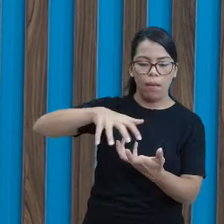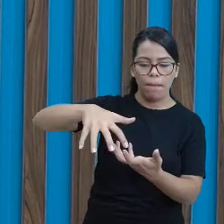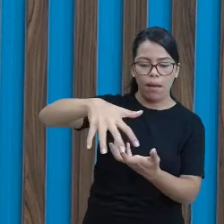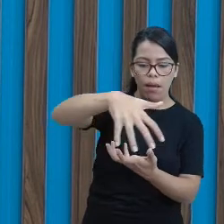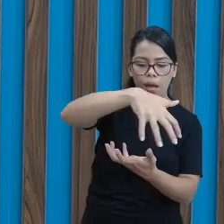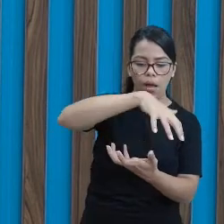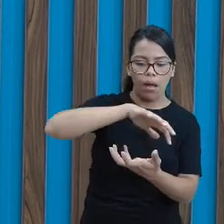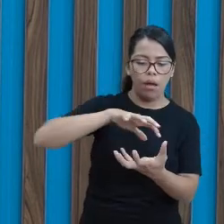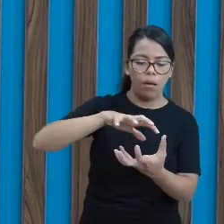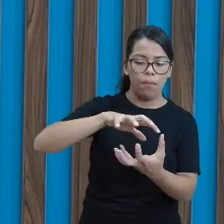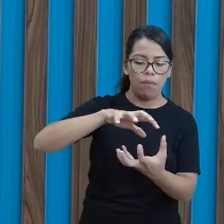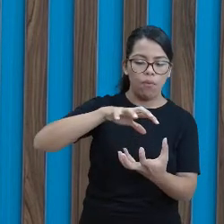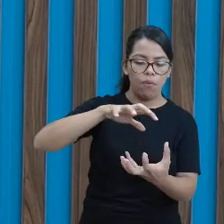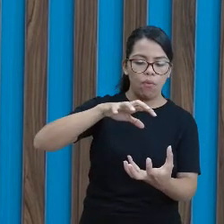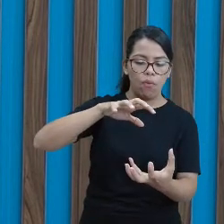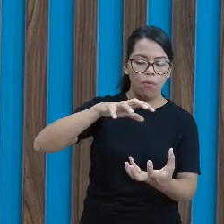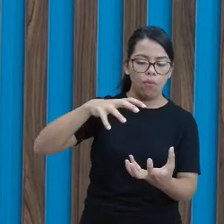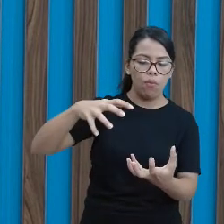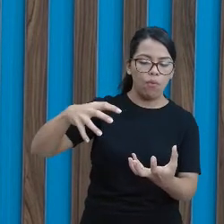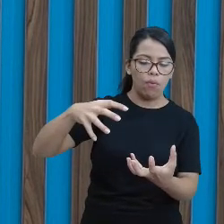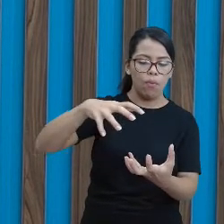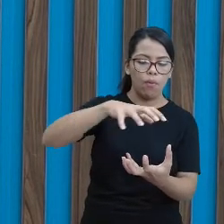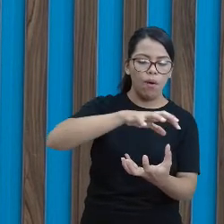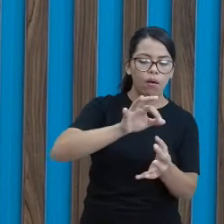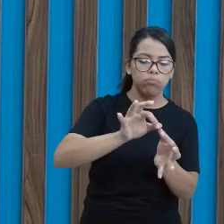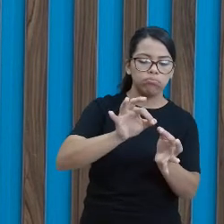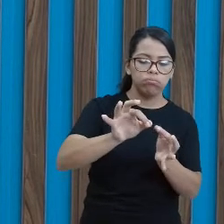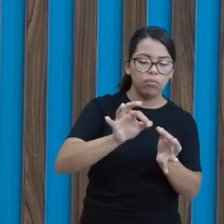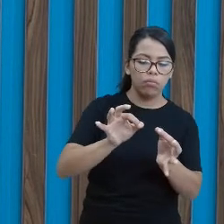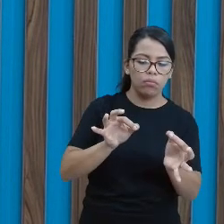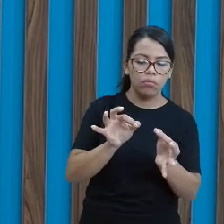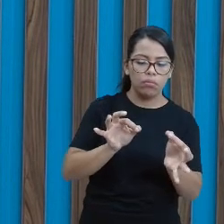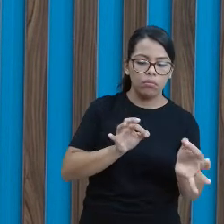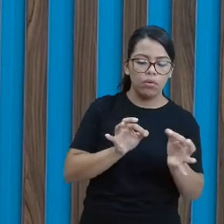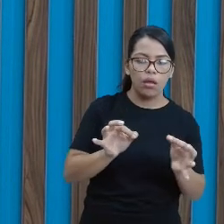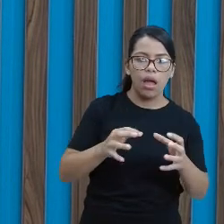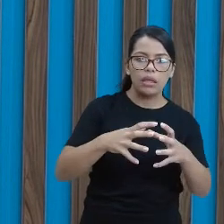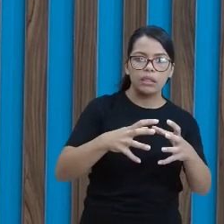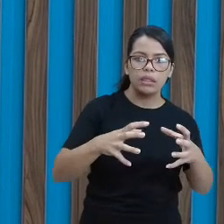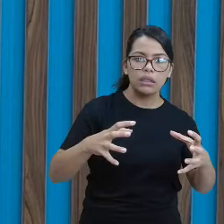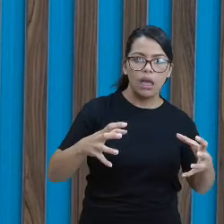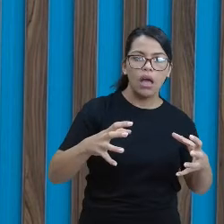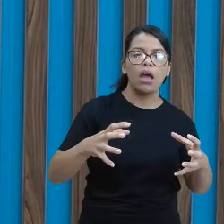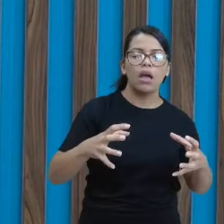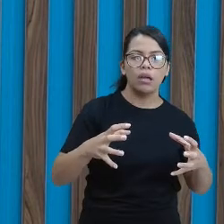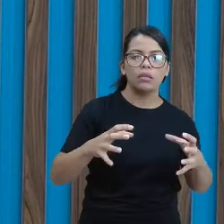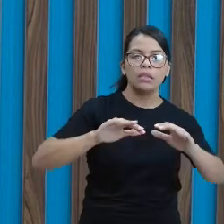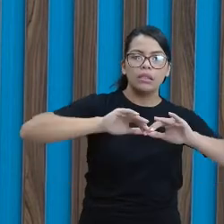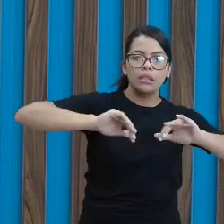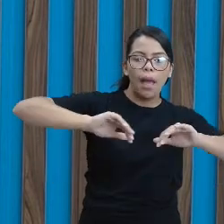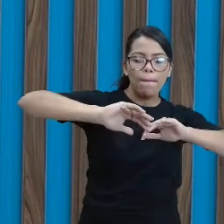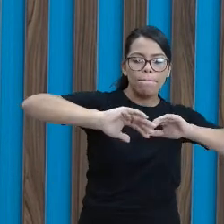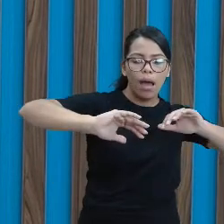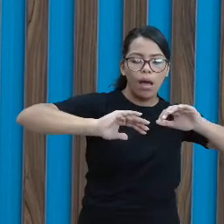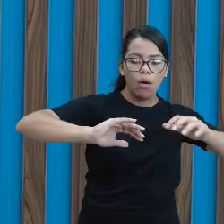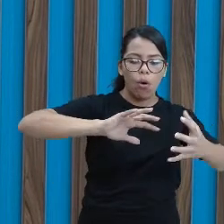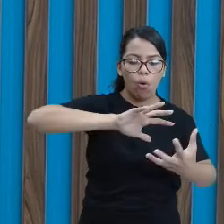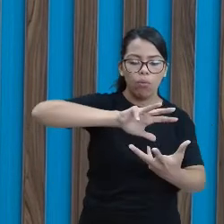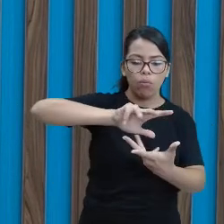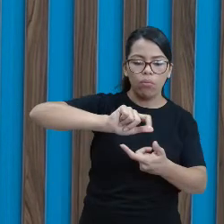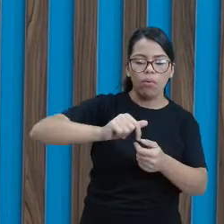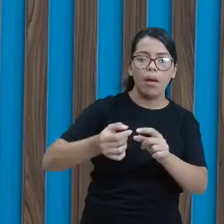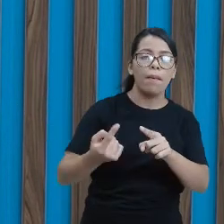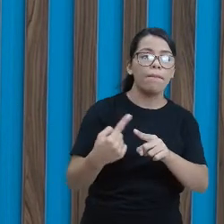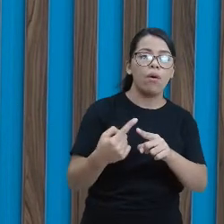iam se distanciando, algumas espécies perderam o contato totalmente, né, com indivíduos que antes